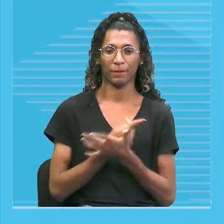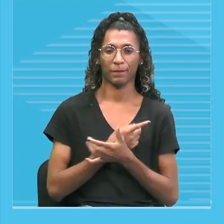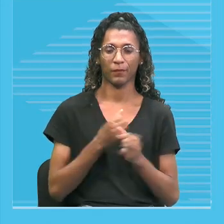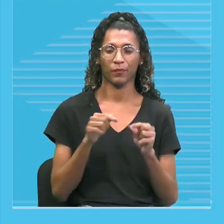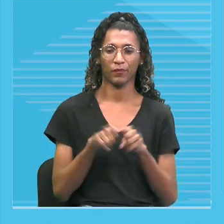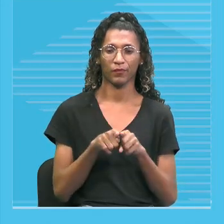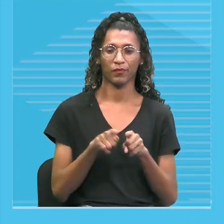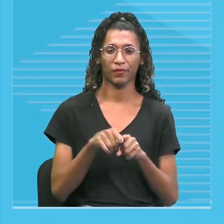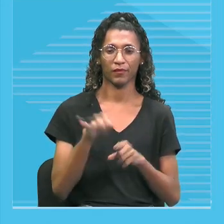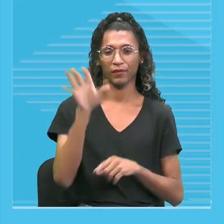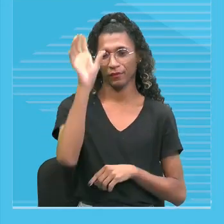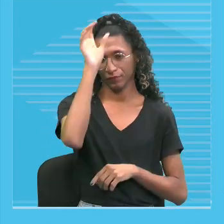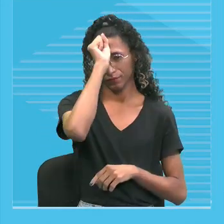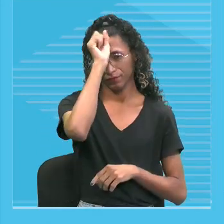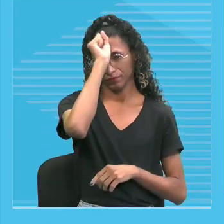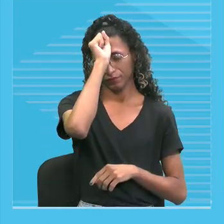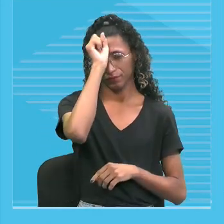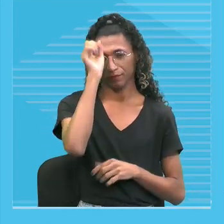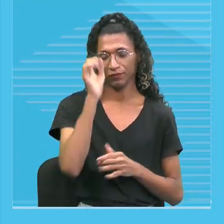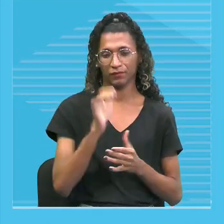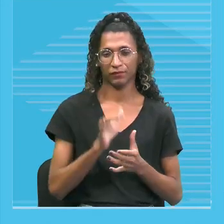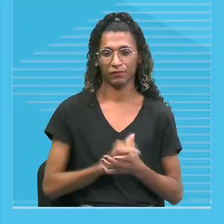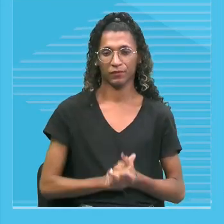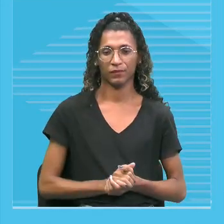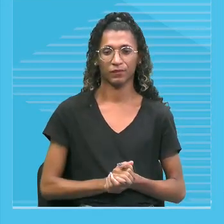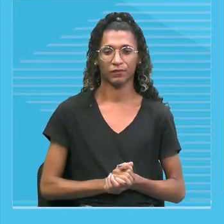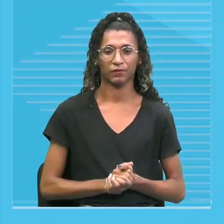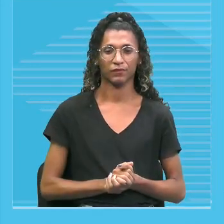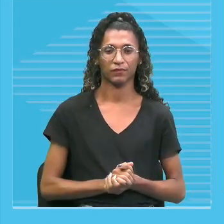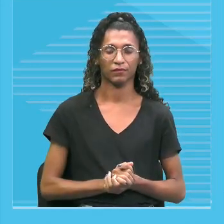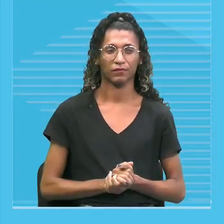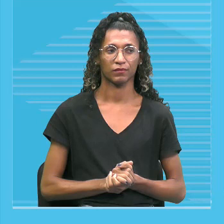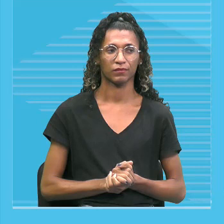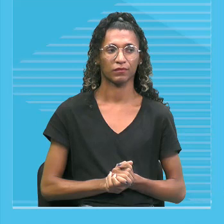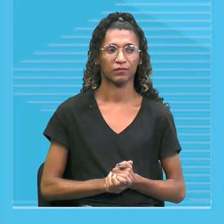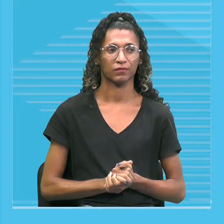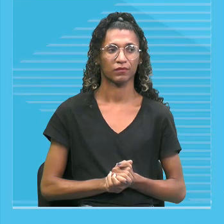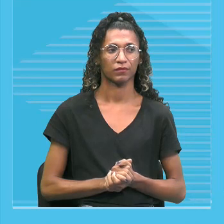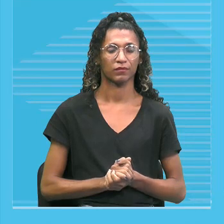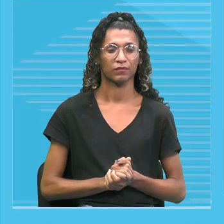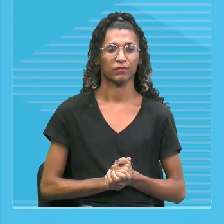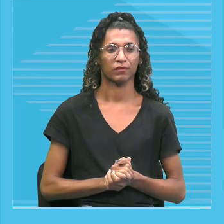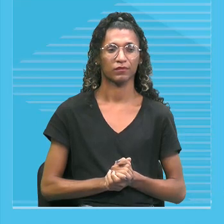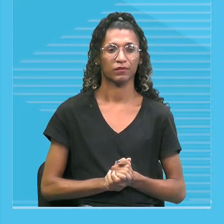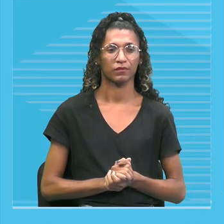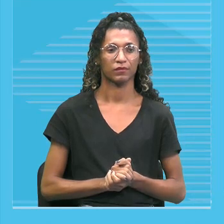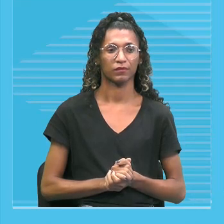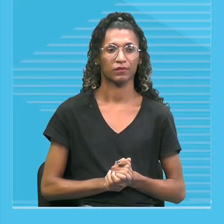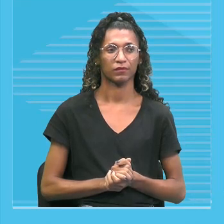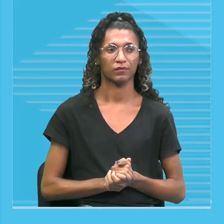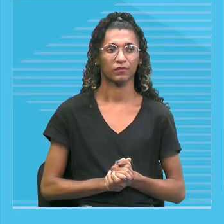porque que eu errei com aquela correta eu aprendo né e isso faz parte do processo